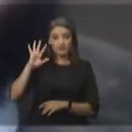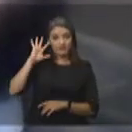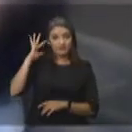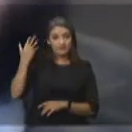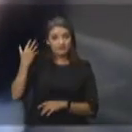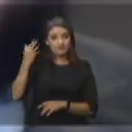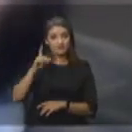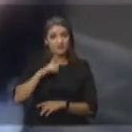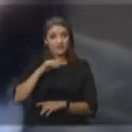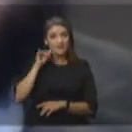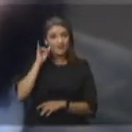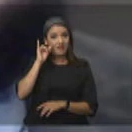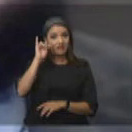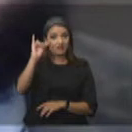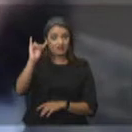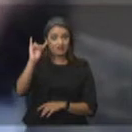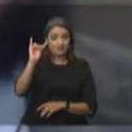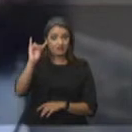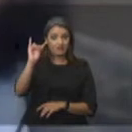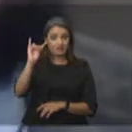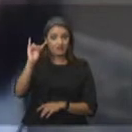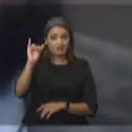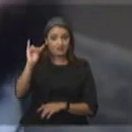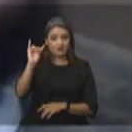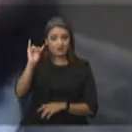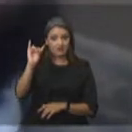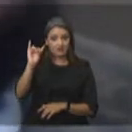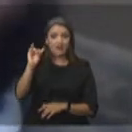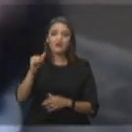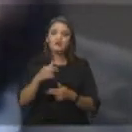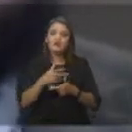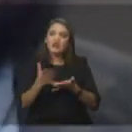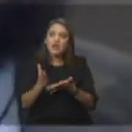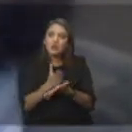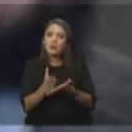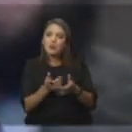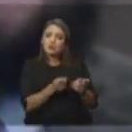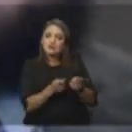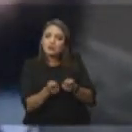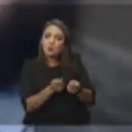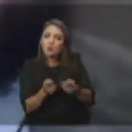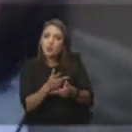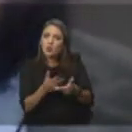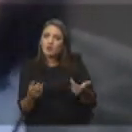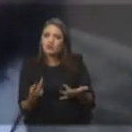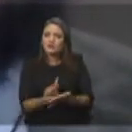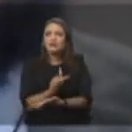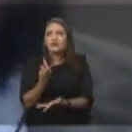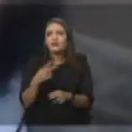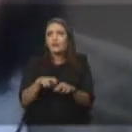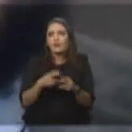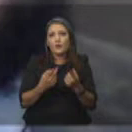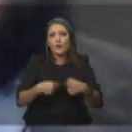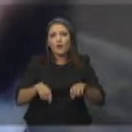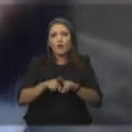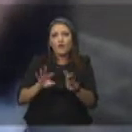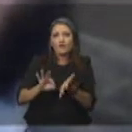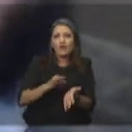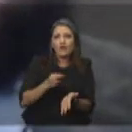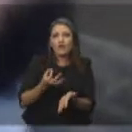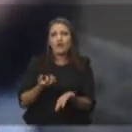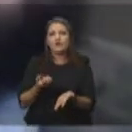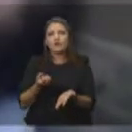evitar que medidas artificiosas sejam utilizadas, seja mediante convênio, seja